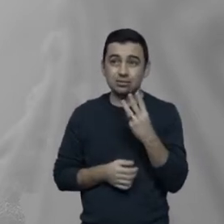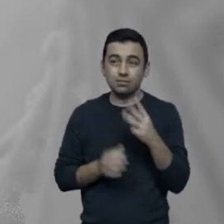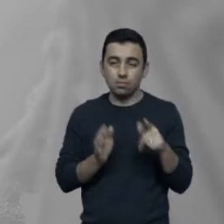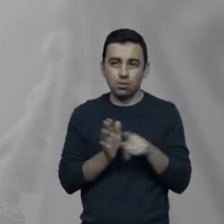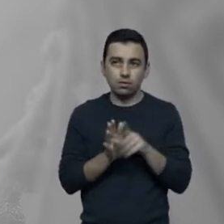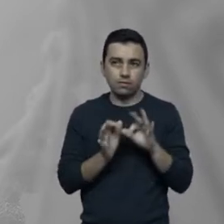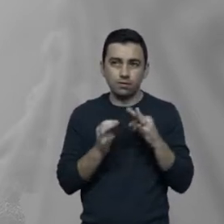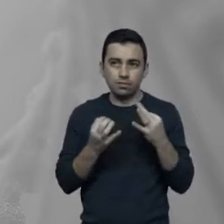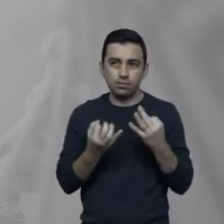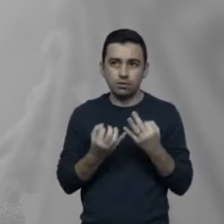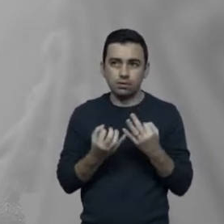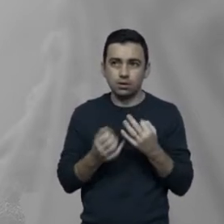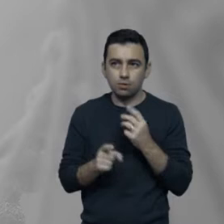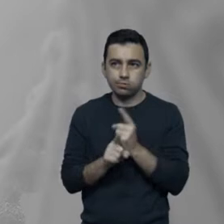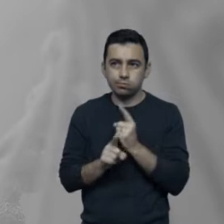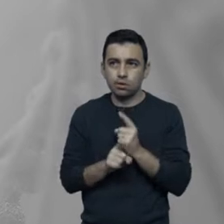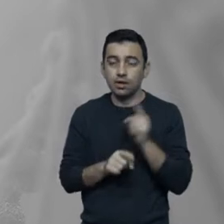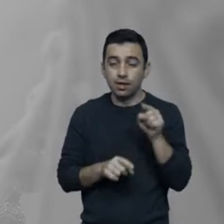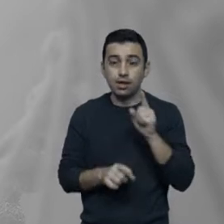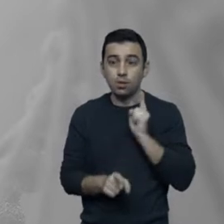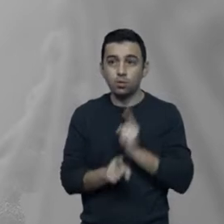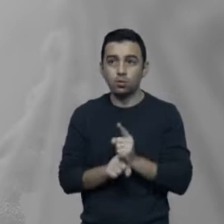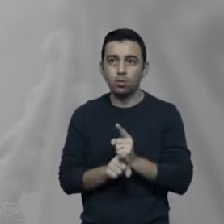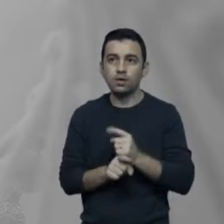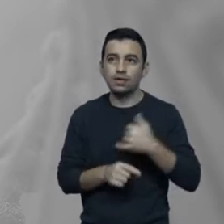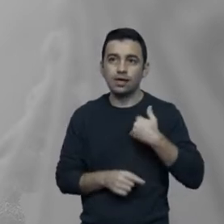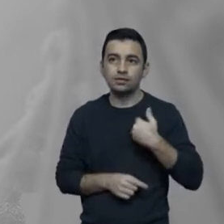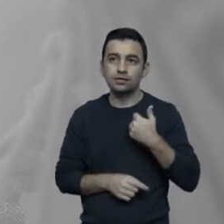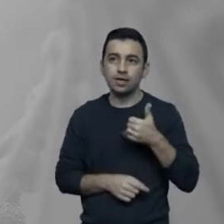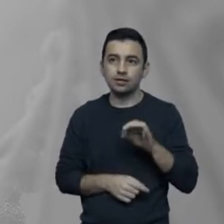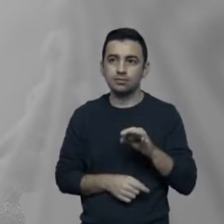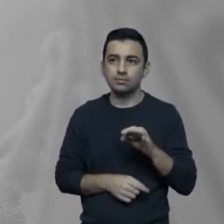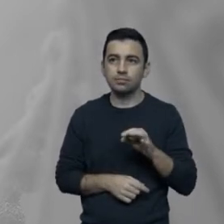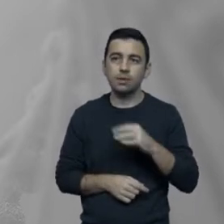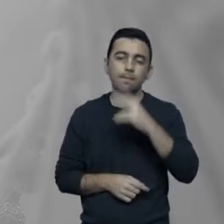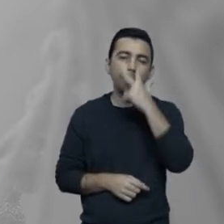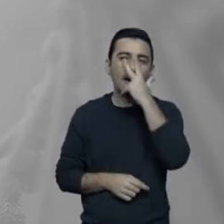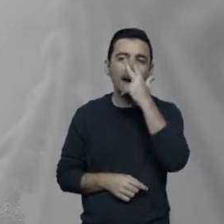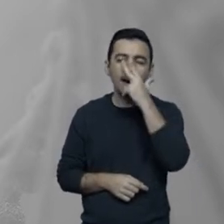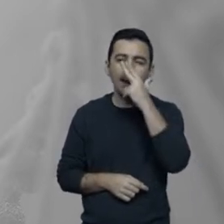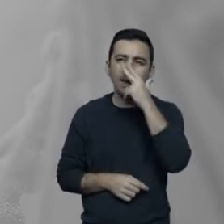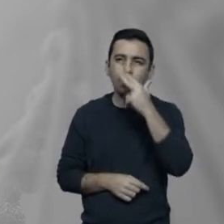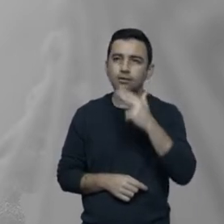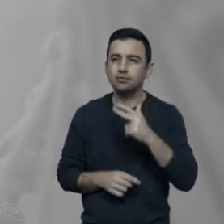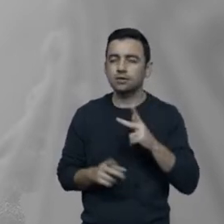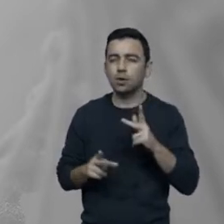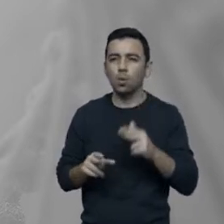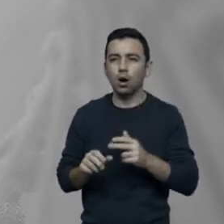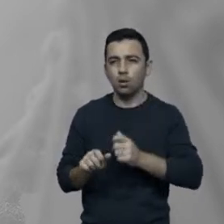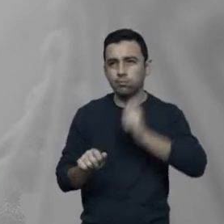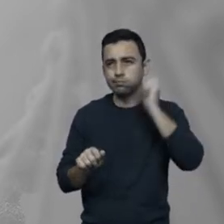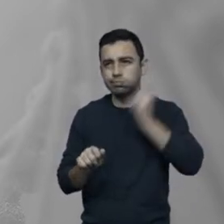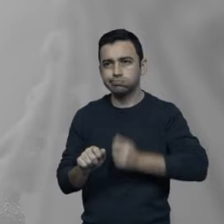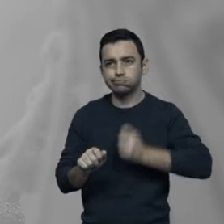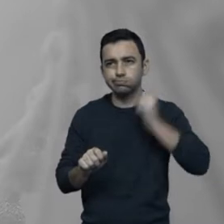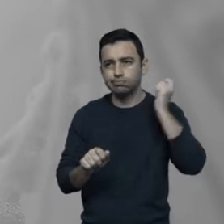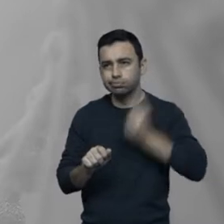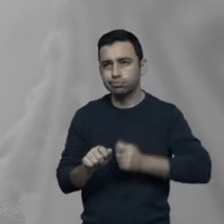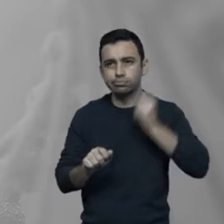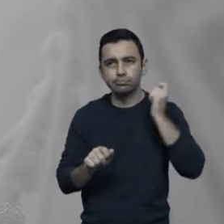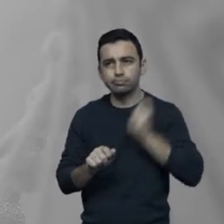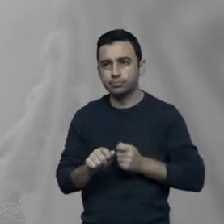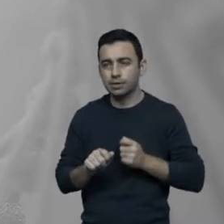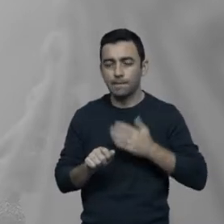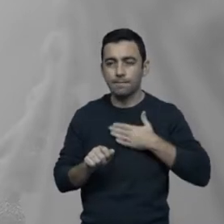teve o diagnóstico aos 10 anos de idade. Ele falava assim: eu sentia como se alguém estivesse martelando um bambu sem parar embaixo das